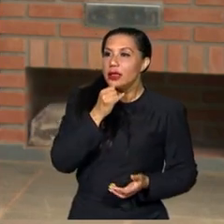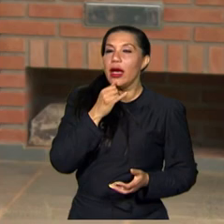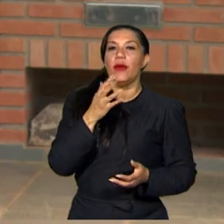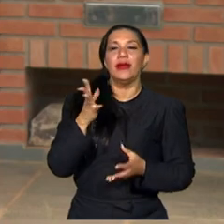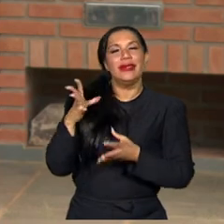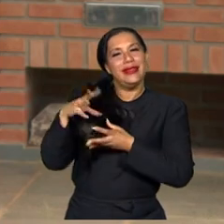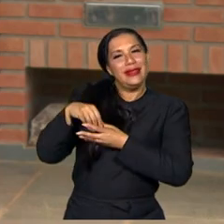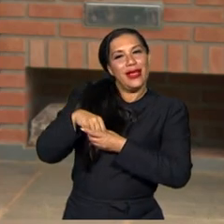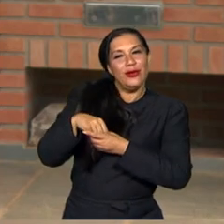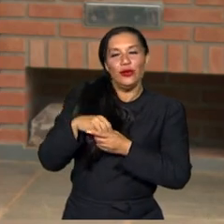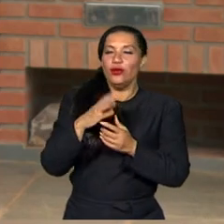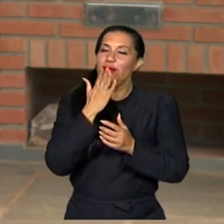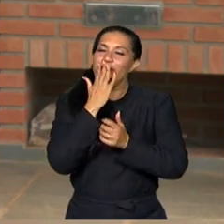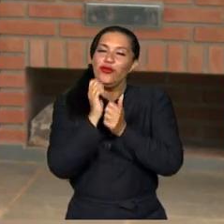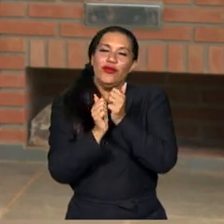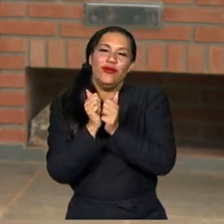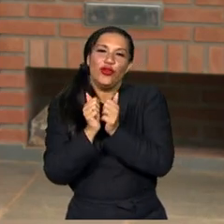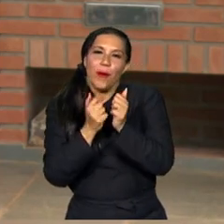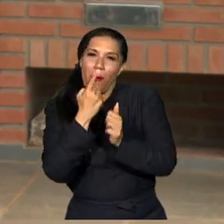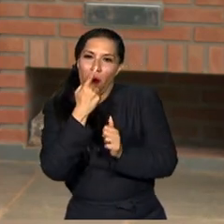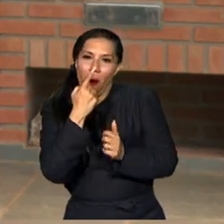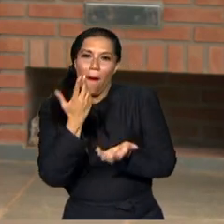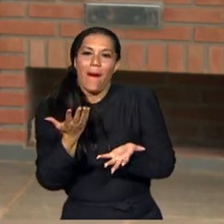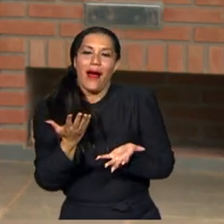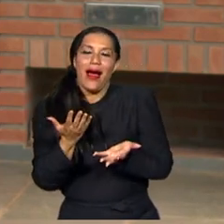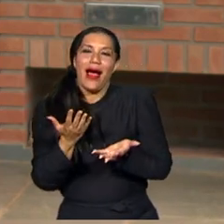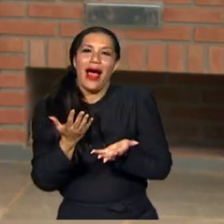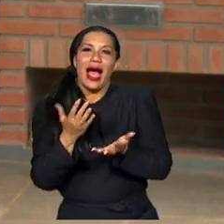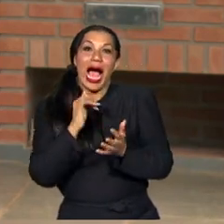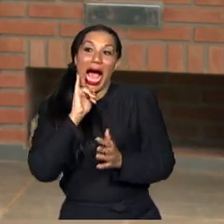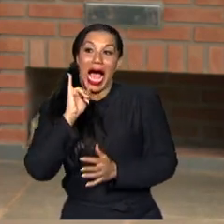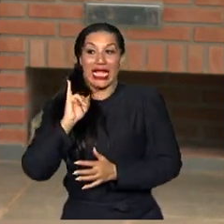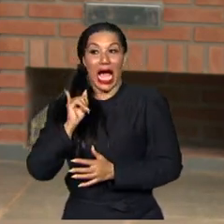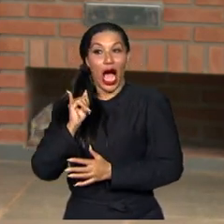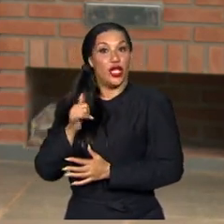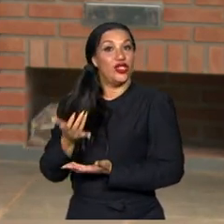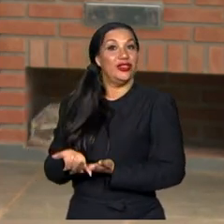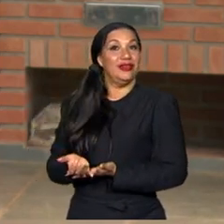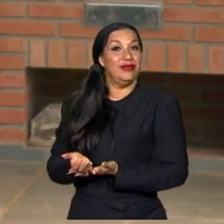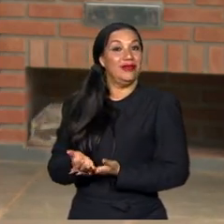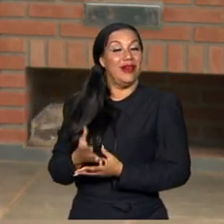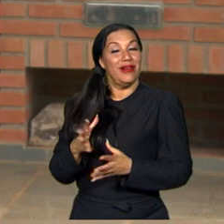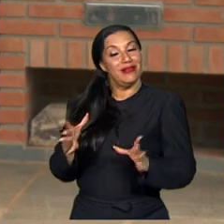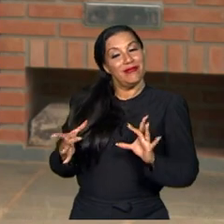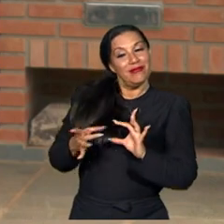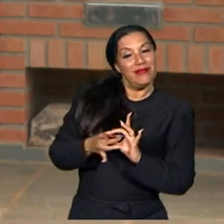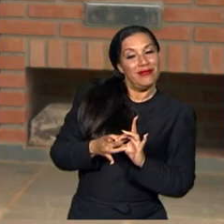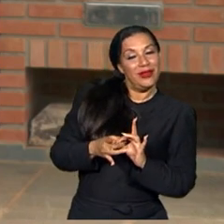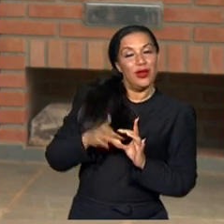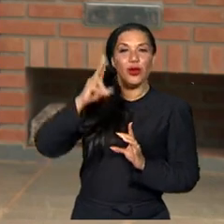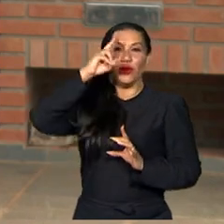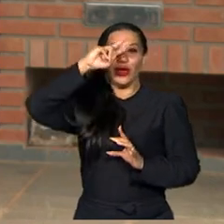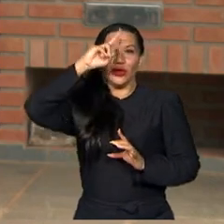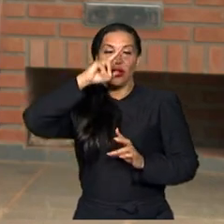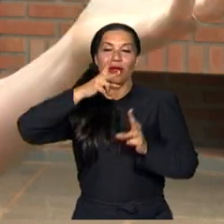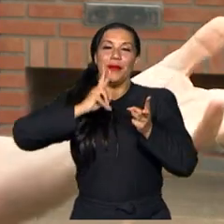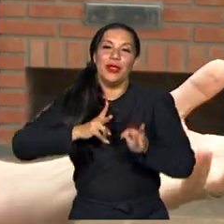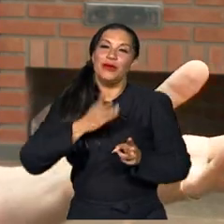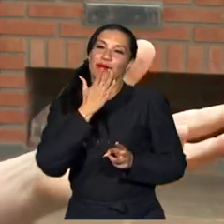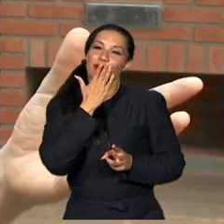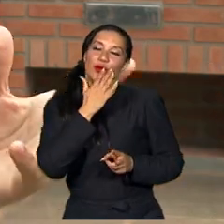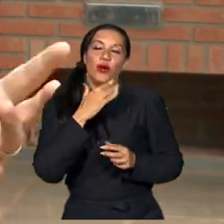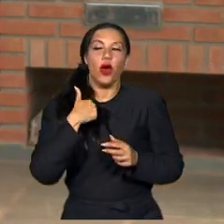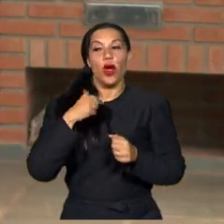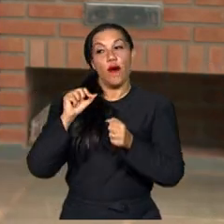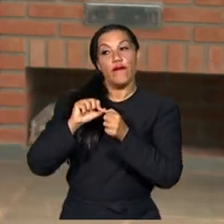clube, num dado momento, a narrativa dela vai se misturar com a história do próprio clube, de algo que ela